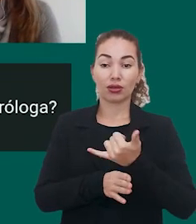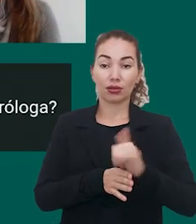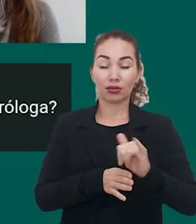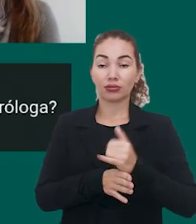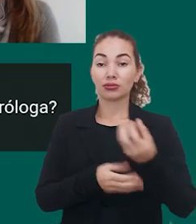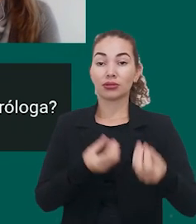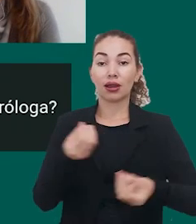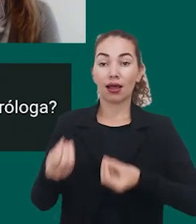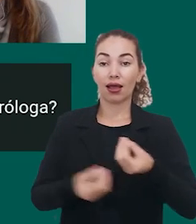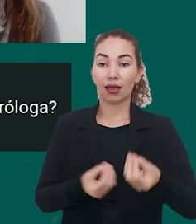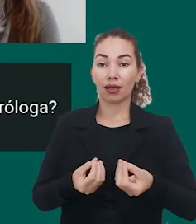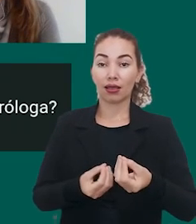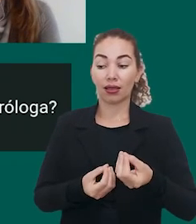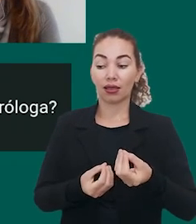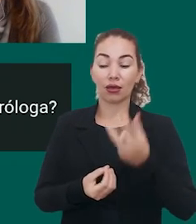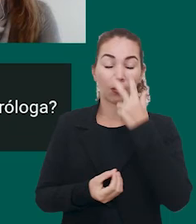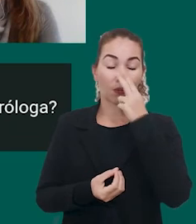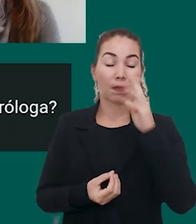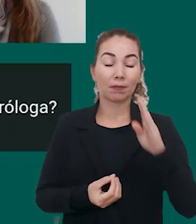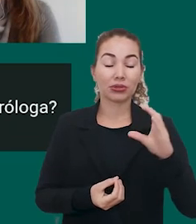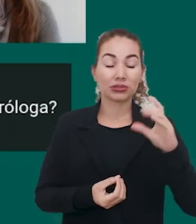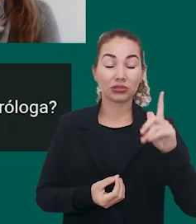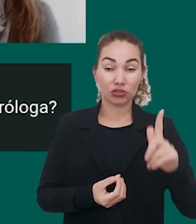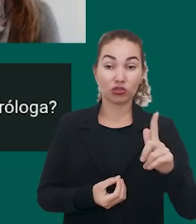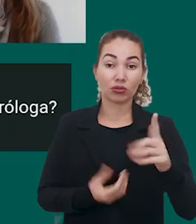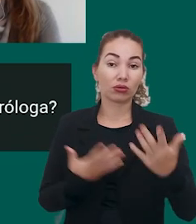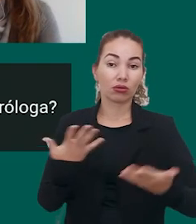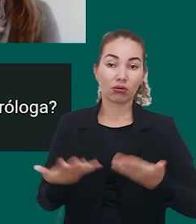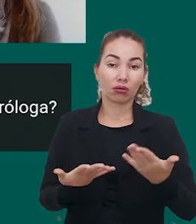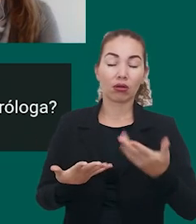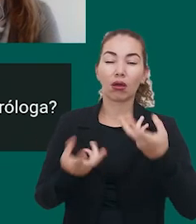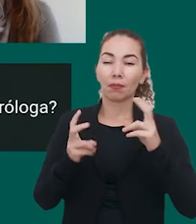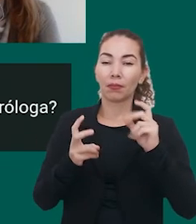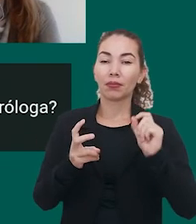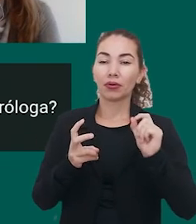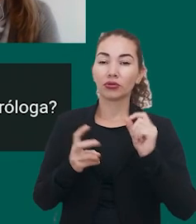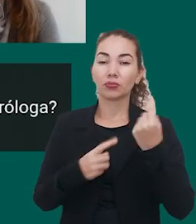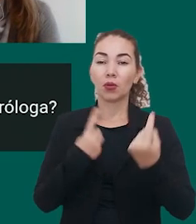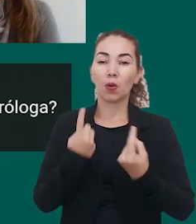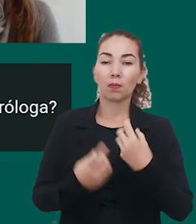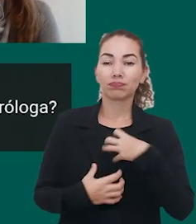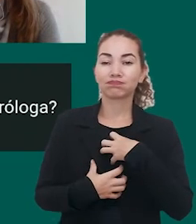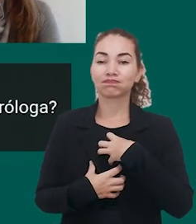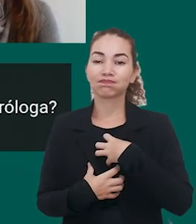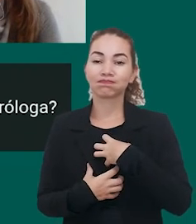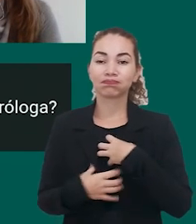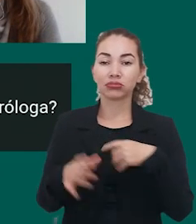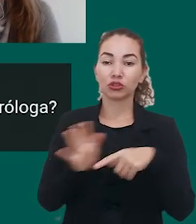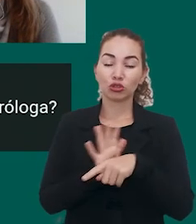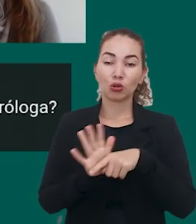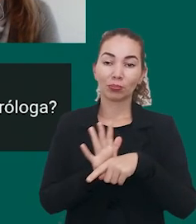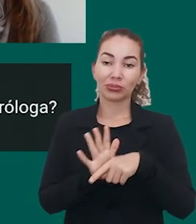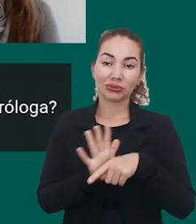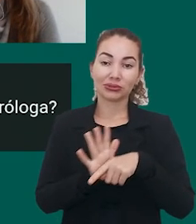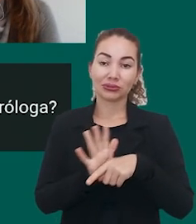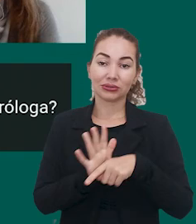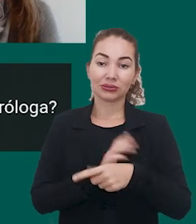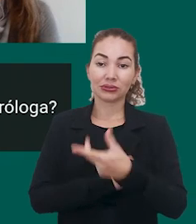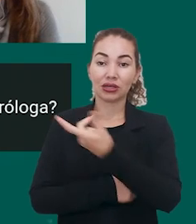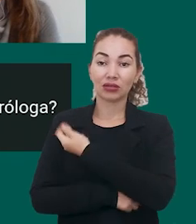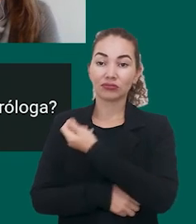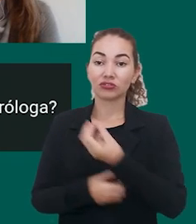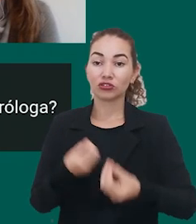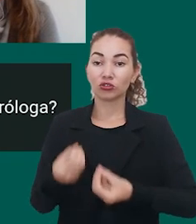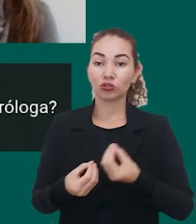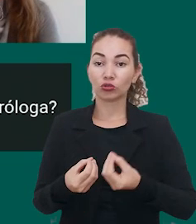heteróloga? Assim como a BCG, Carol, a gente tem visto muito essa hipótese de possibilidade de estudo da vacina MMR com